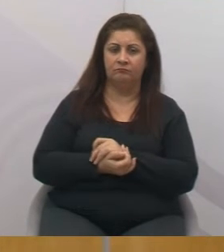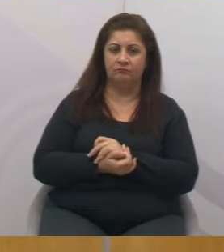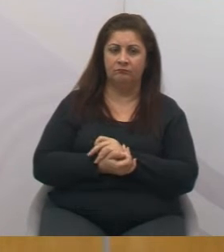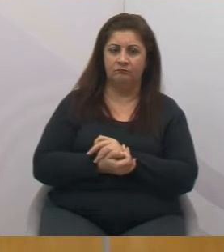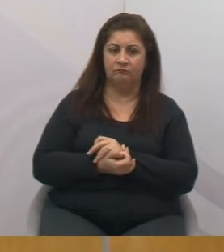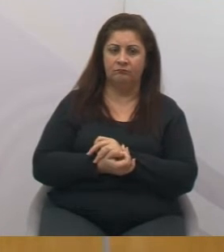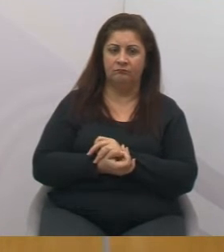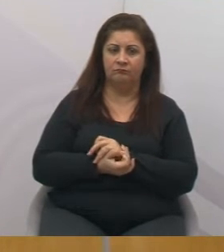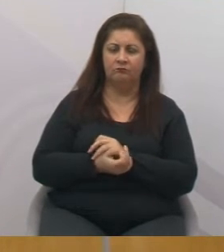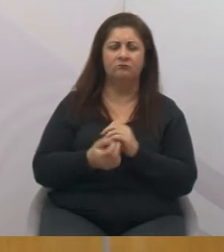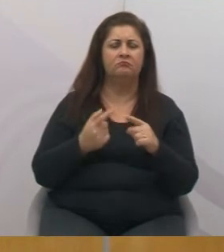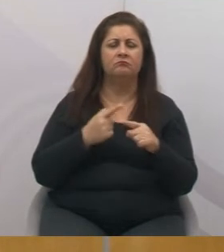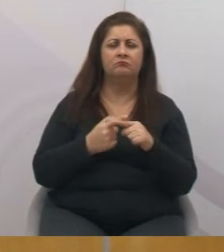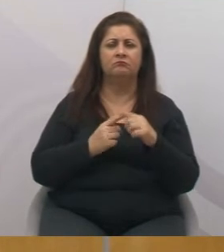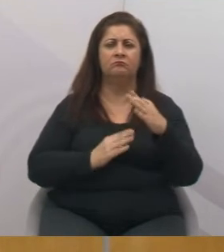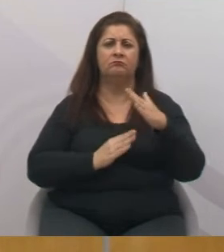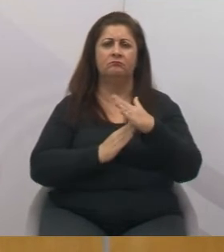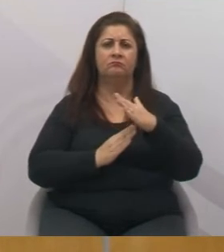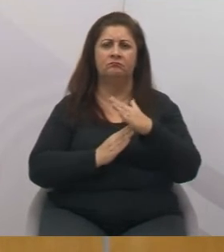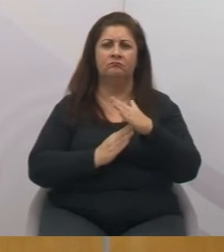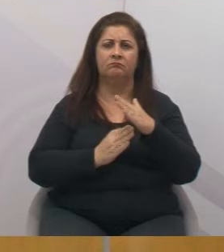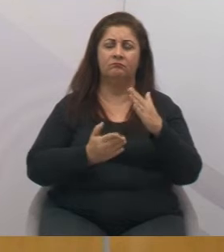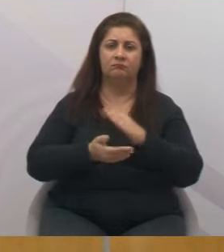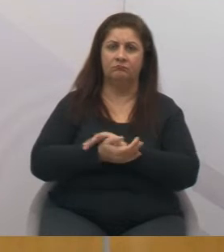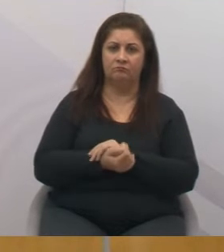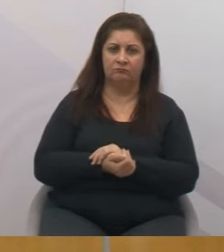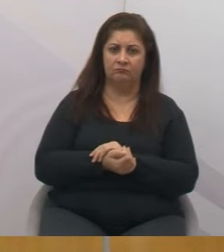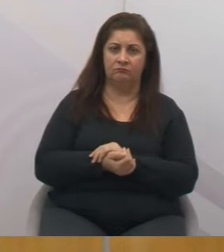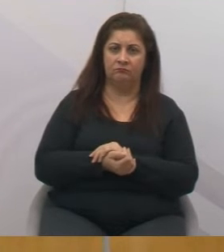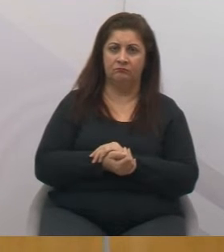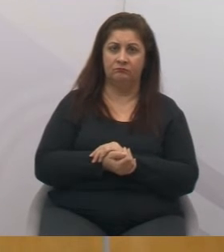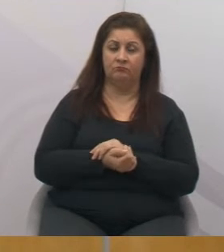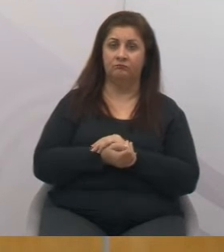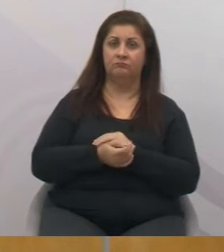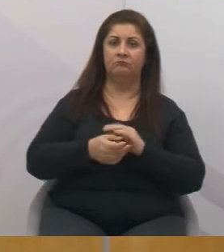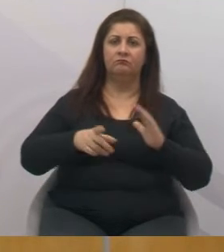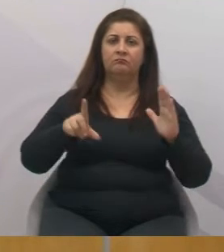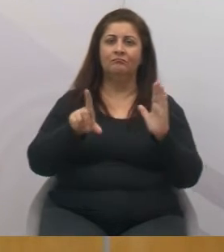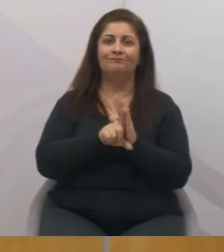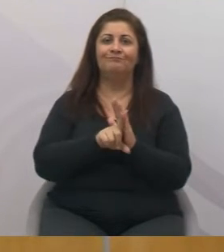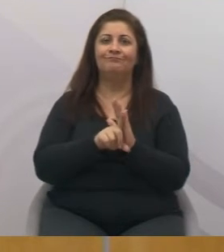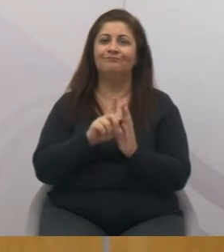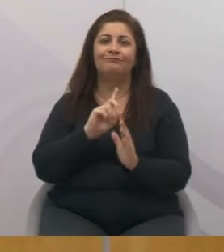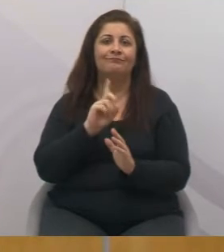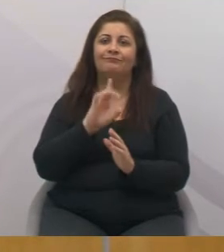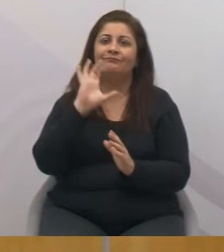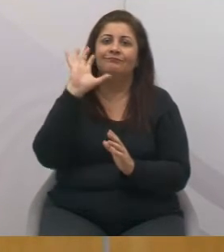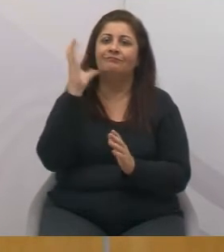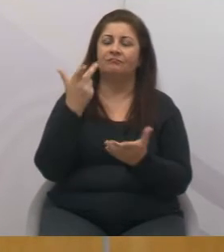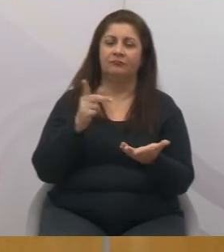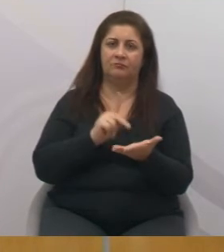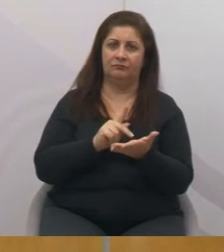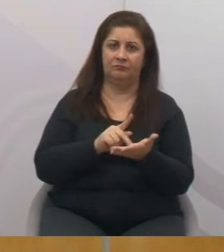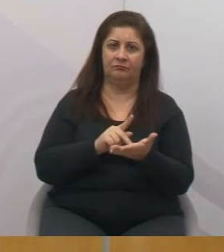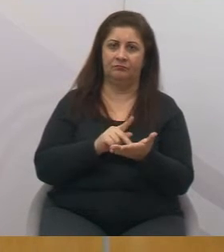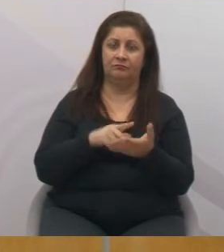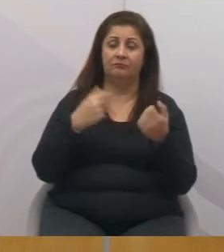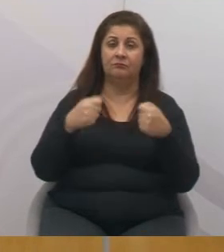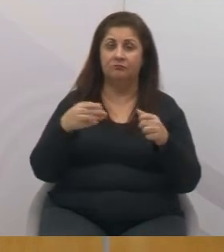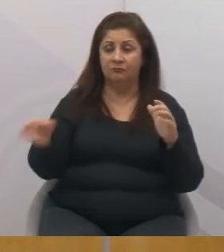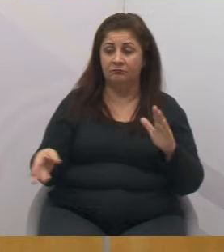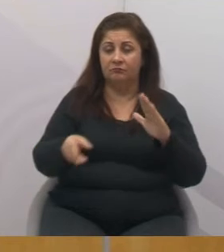E por que é limitada? Ela se tornou uma lei não auto-aplicável, que depende da